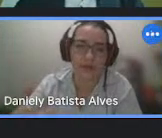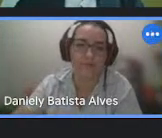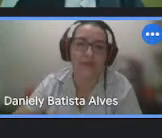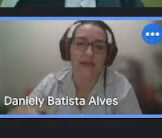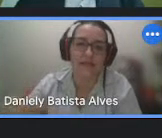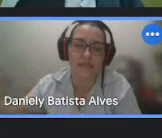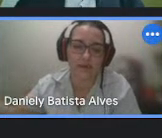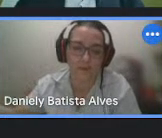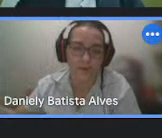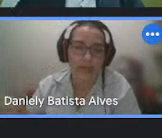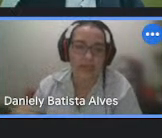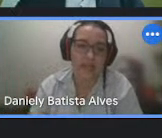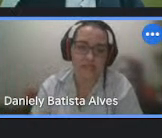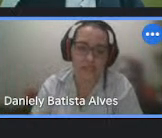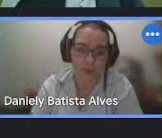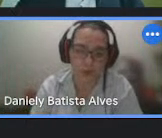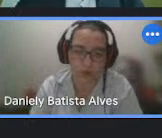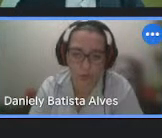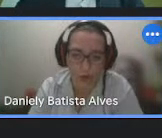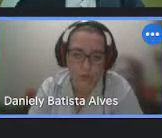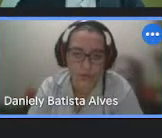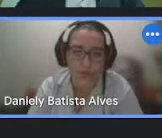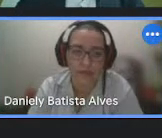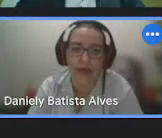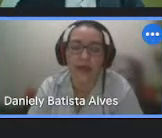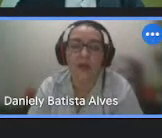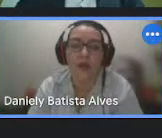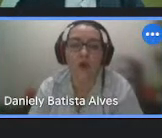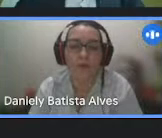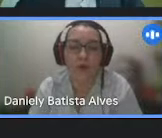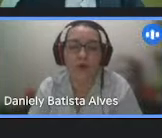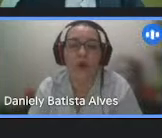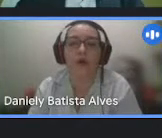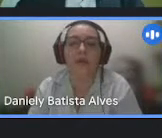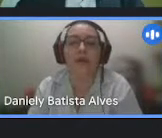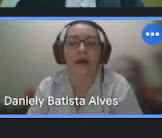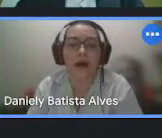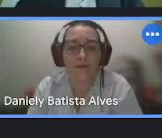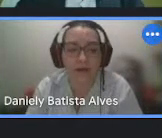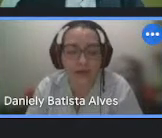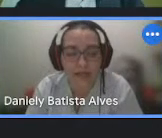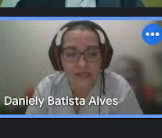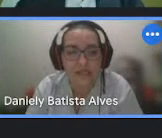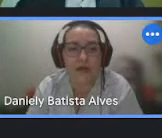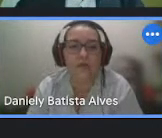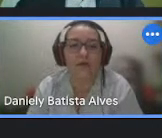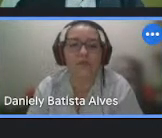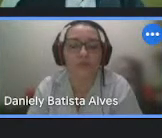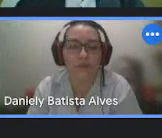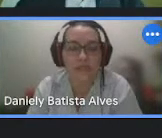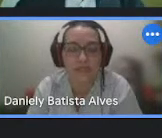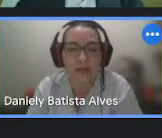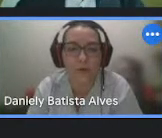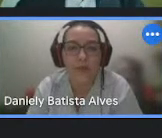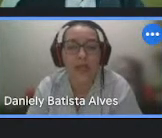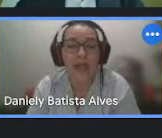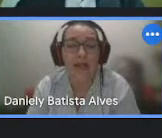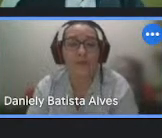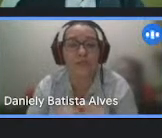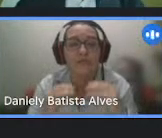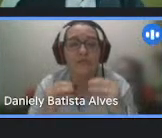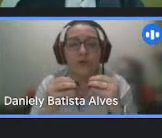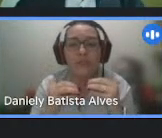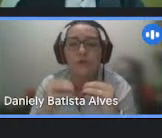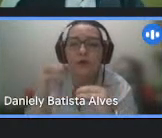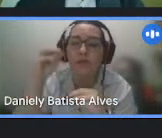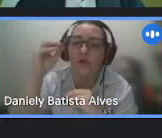a tramitação desses protocolos, tá? Como que ocorre a avaliação, a submissão. É como